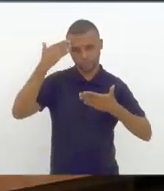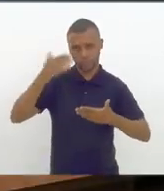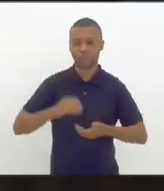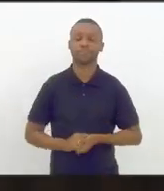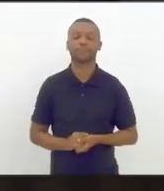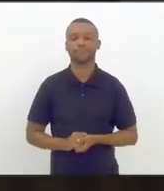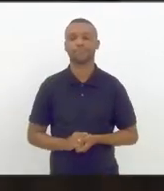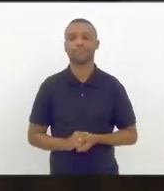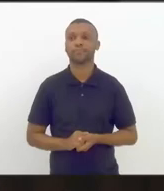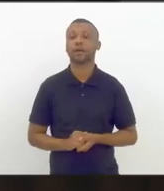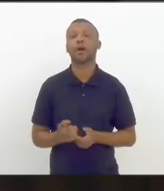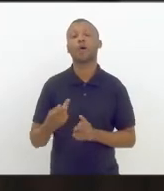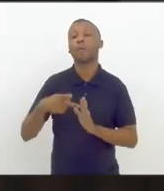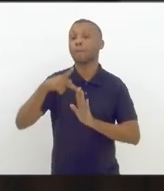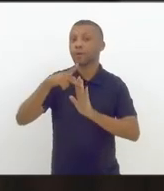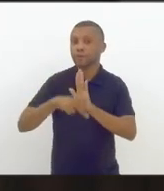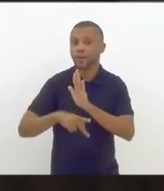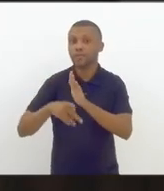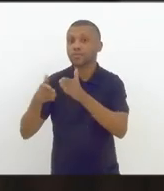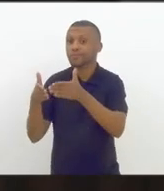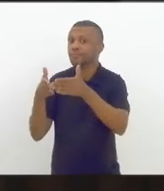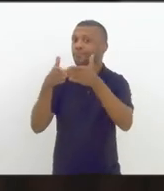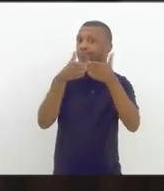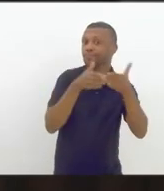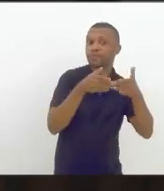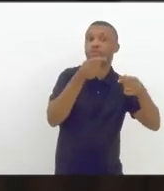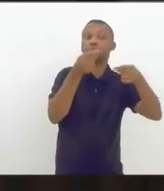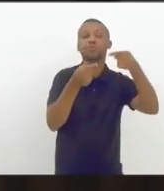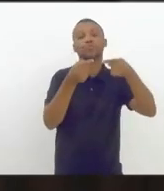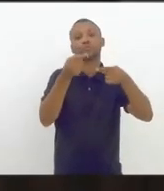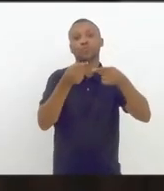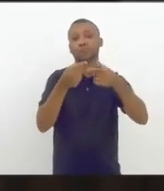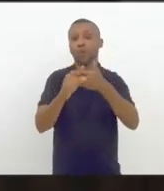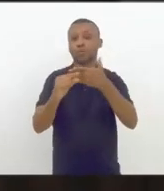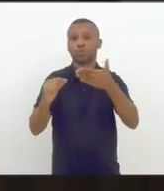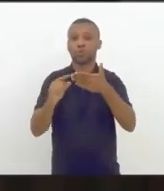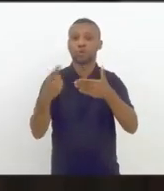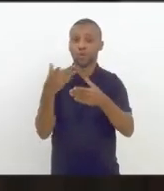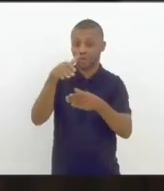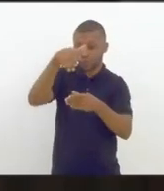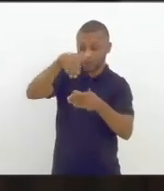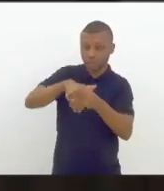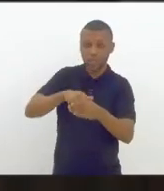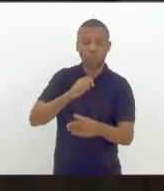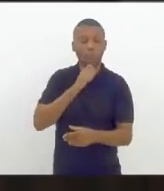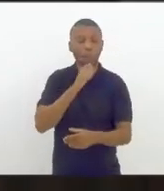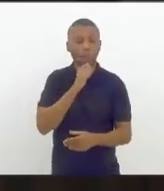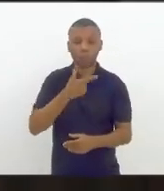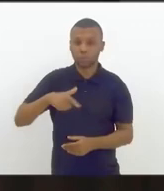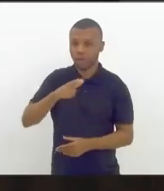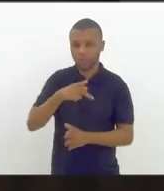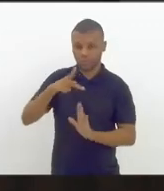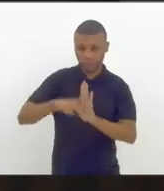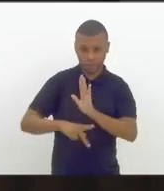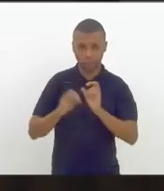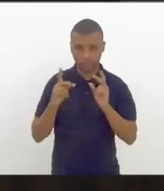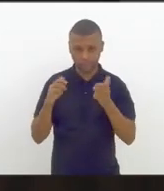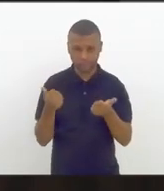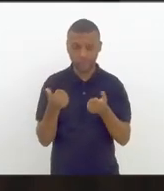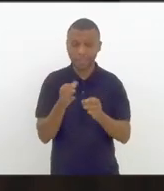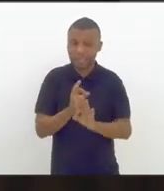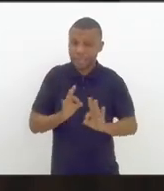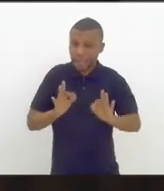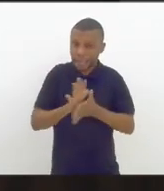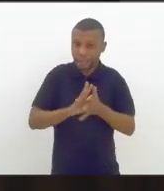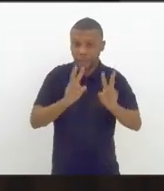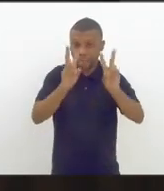projeto saiu de pauta a pedido do autor, então nós não votamos esse projeto. Tá? Nada mais havendo a